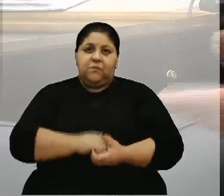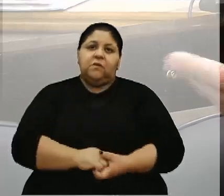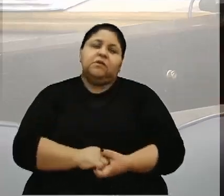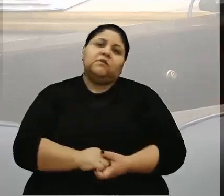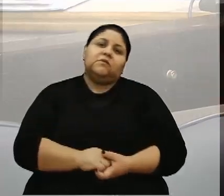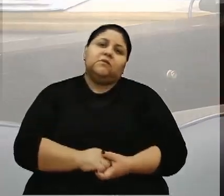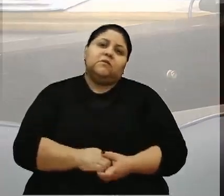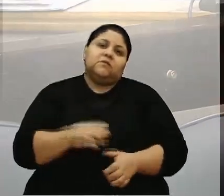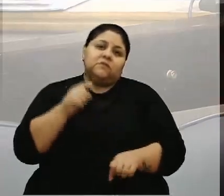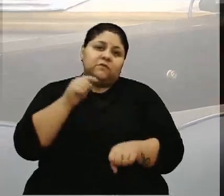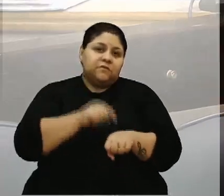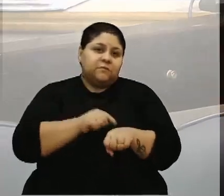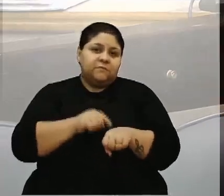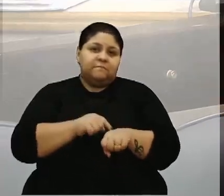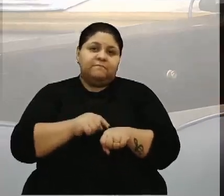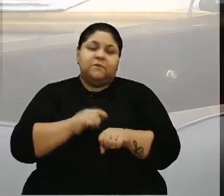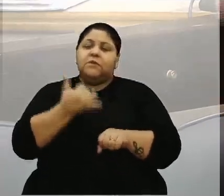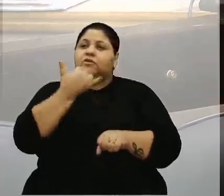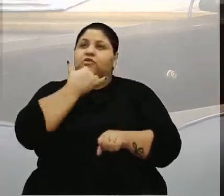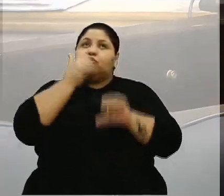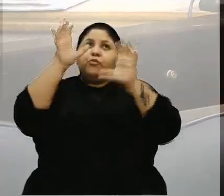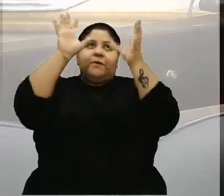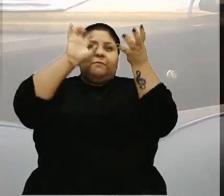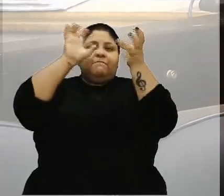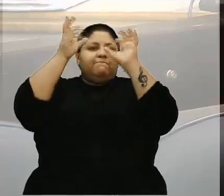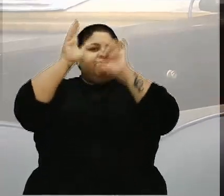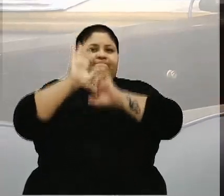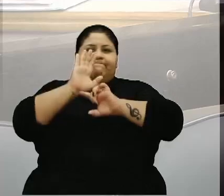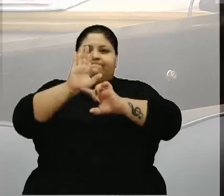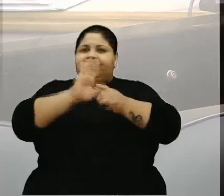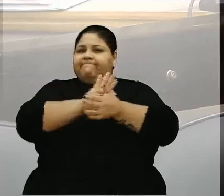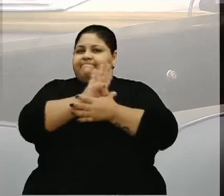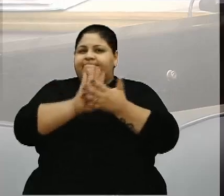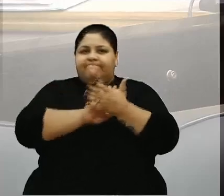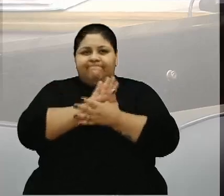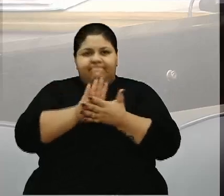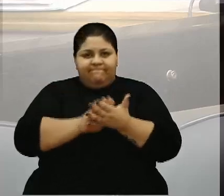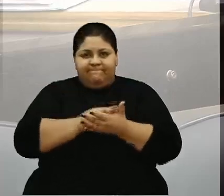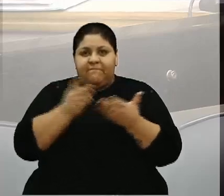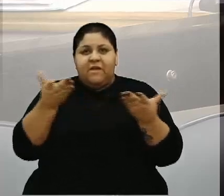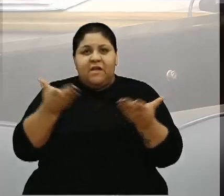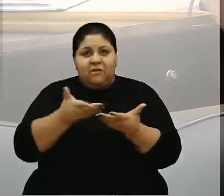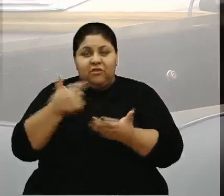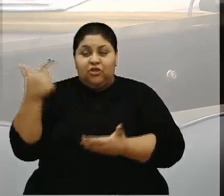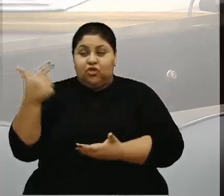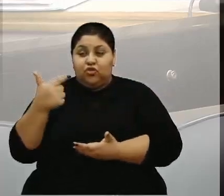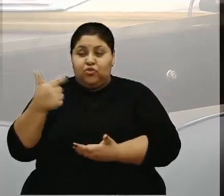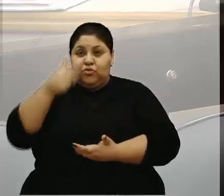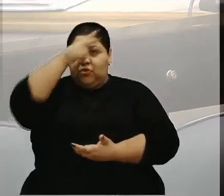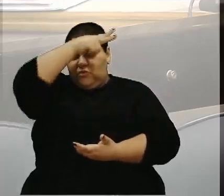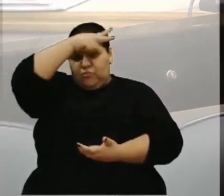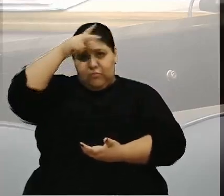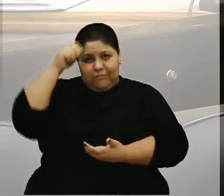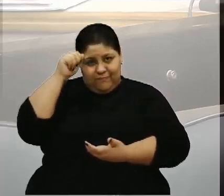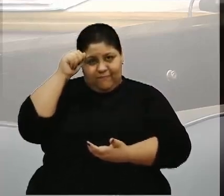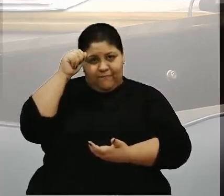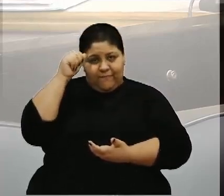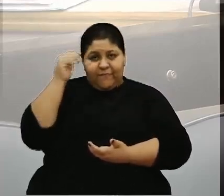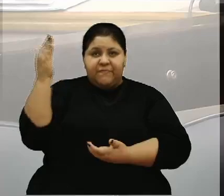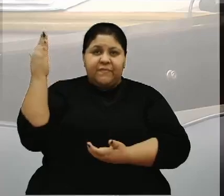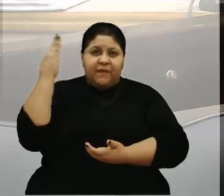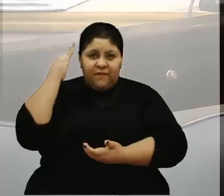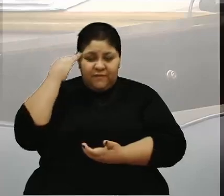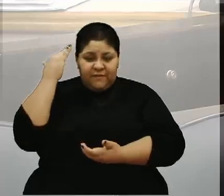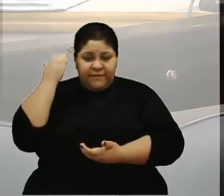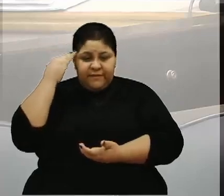O tempo não está ajudando nada, Robson, não é uma defesa, é indefensável. Eu já fui subprefeito, o senhor sabe muito bem